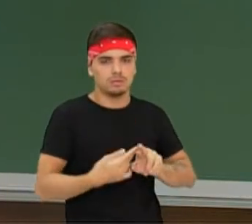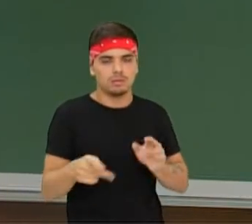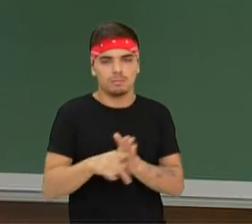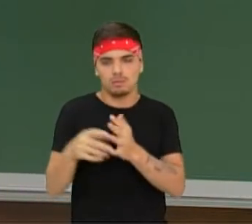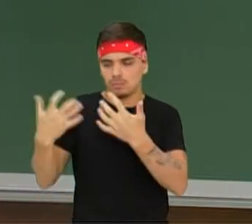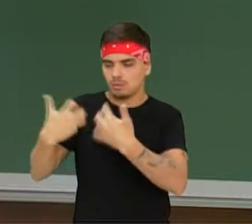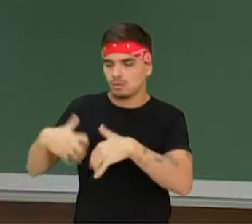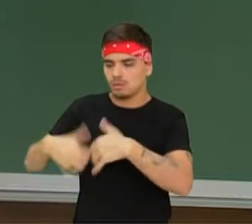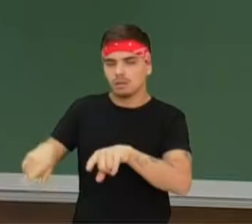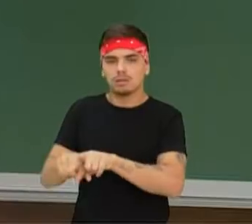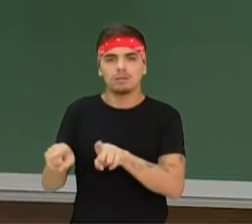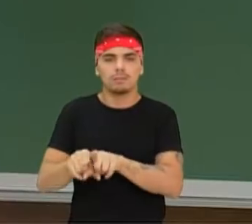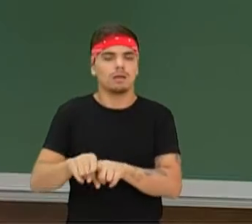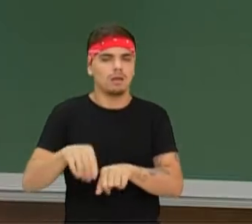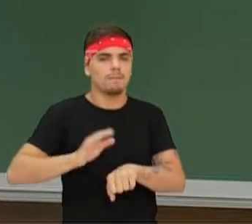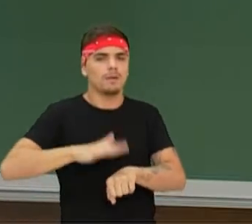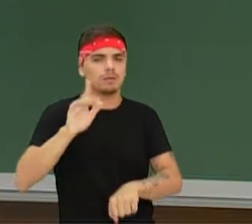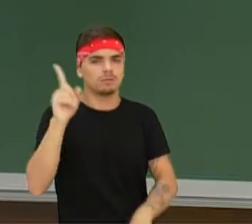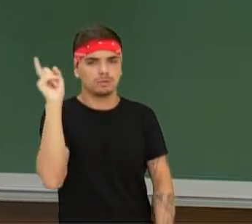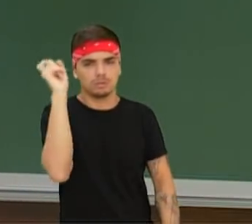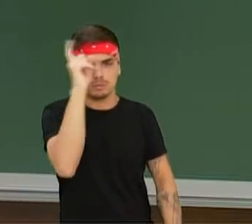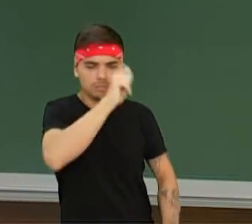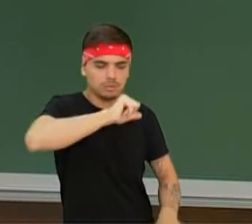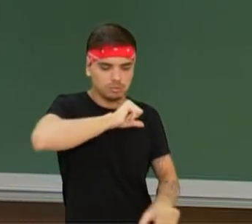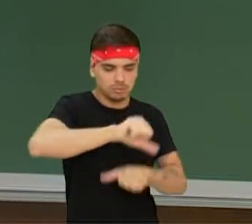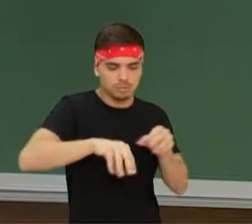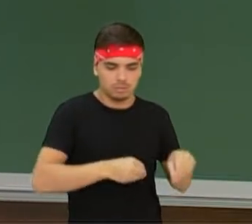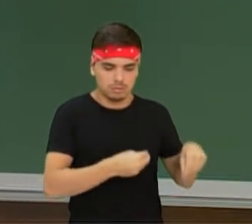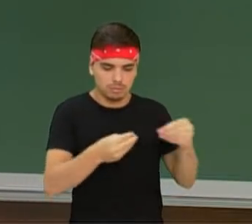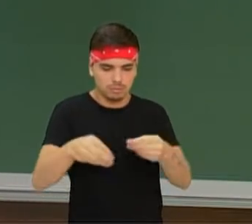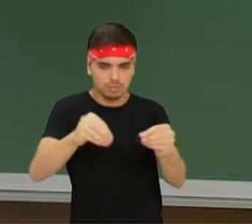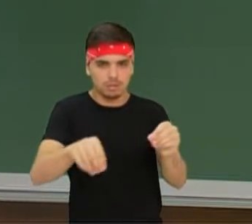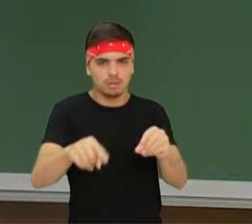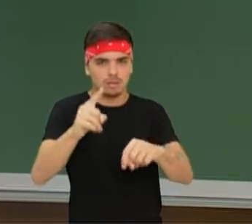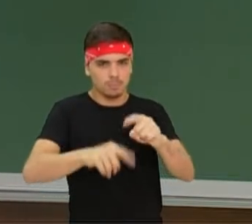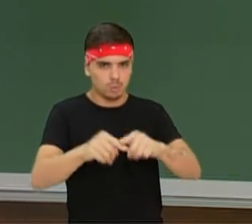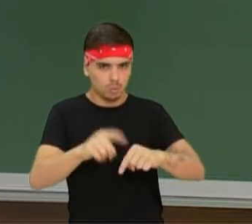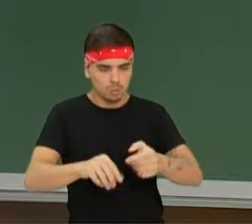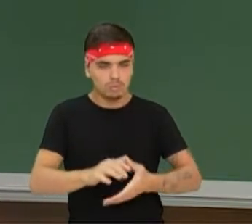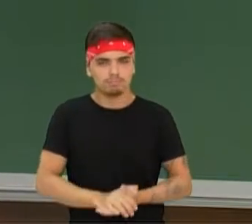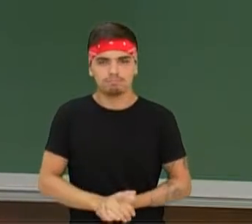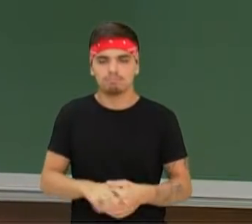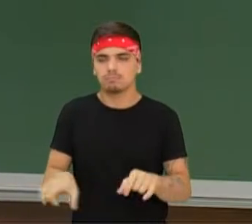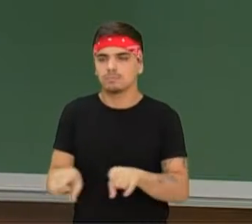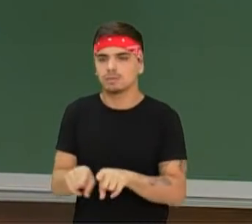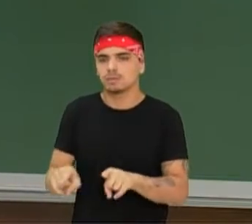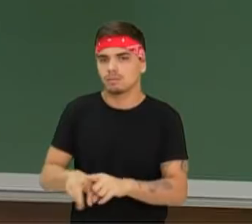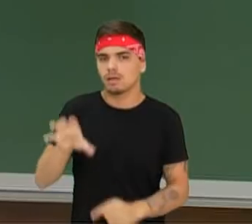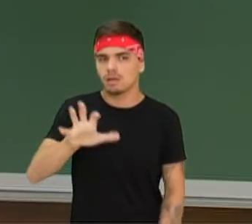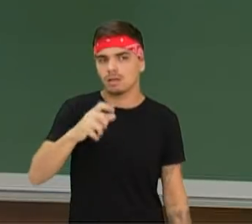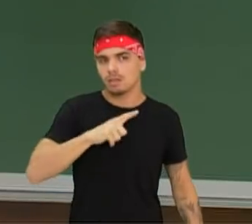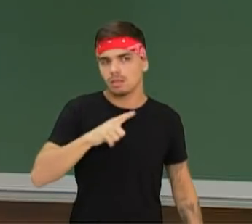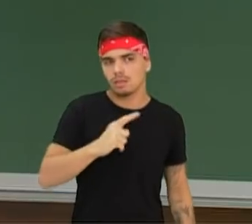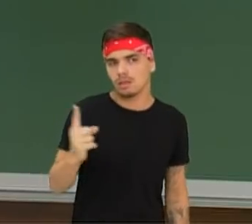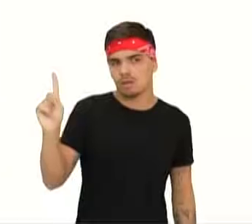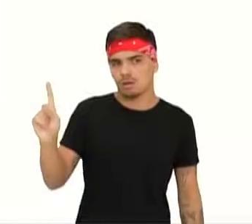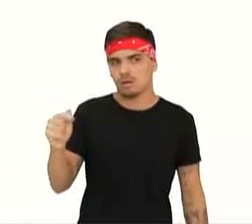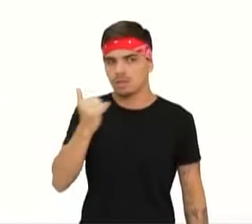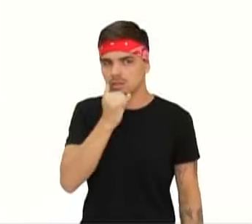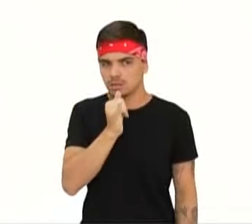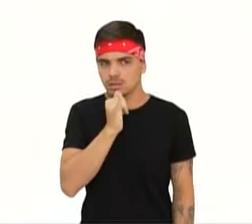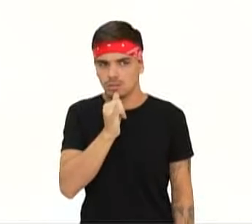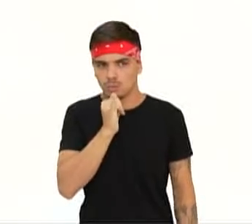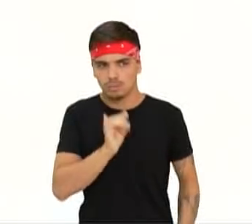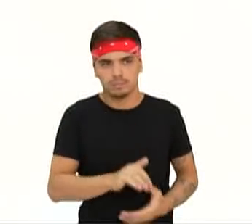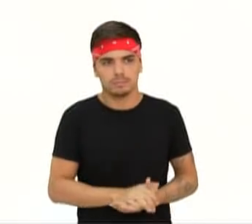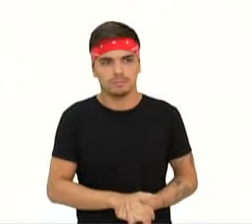máquinas e também fica um pouco mais difícil transportar esses produtos. E aí aqui nós temos um exemplo,